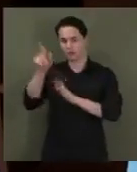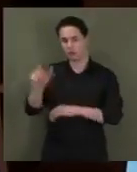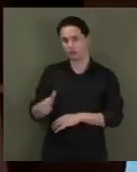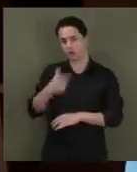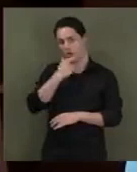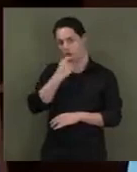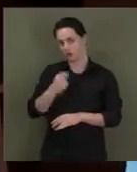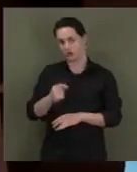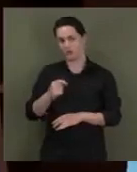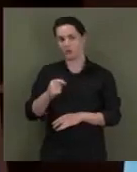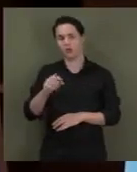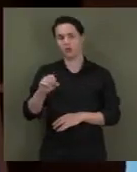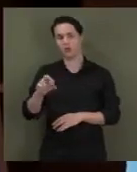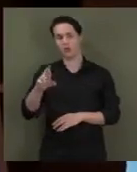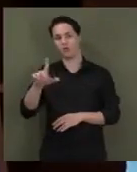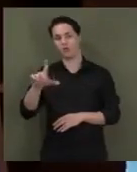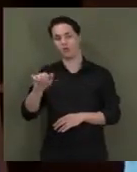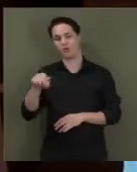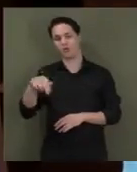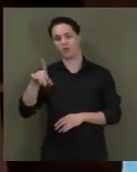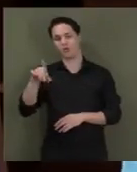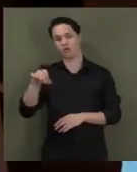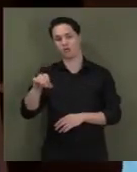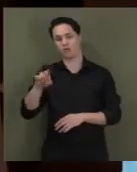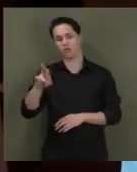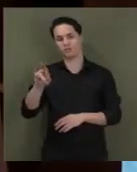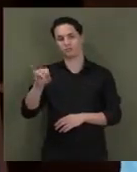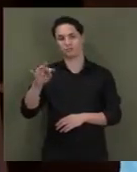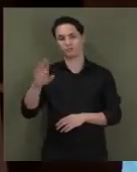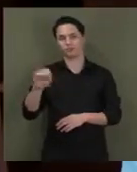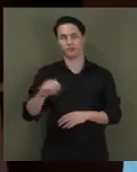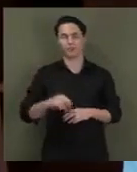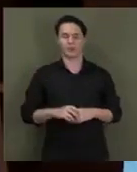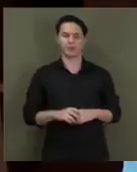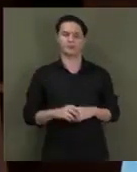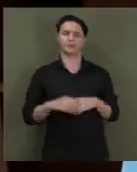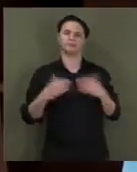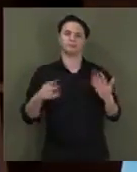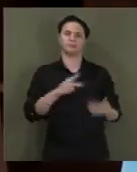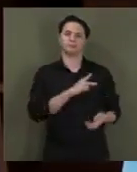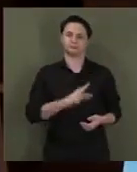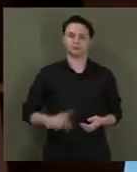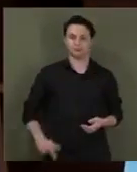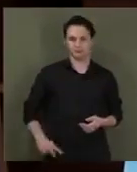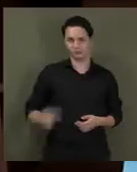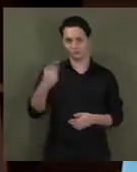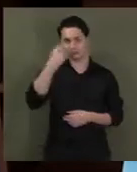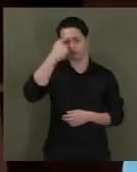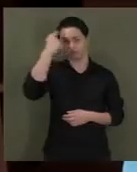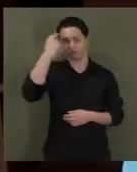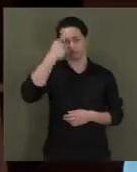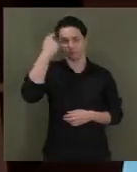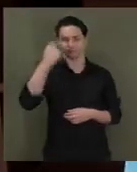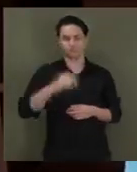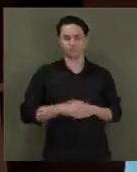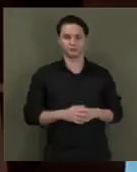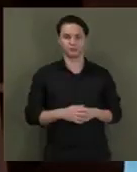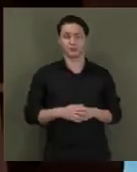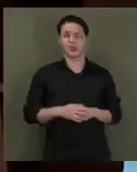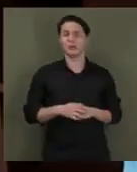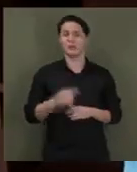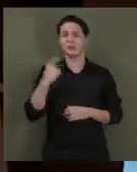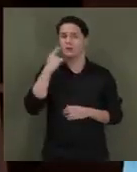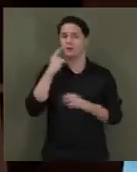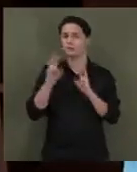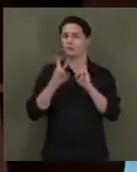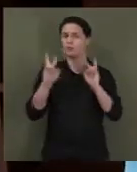fotógrafo Orlando Brito. Senhor presidente Stevenson, em As Origens